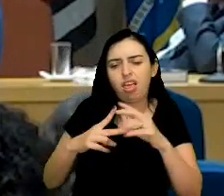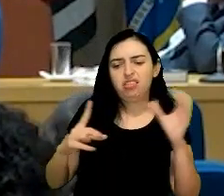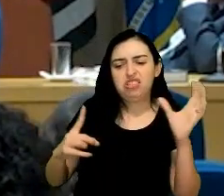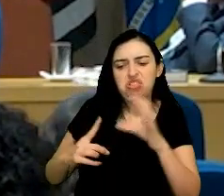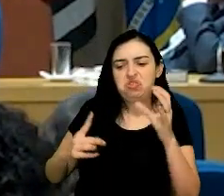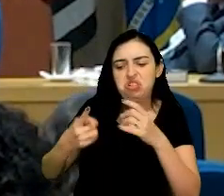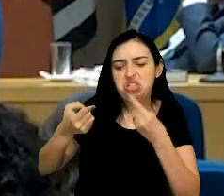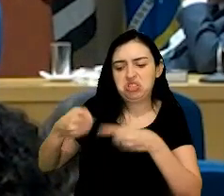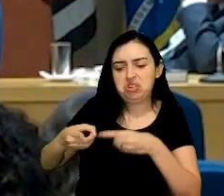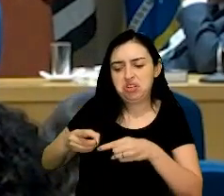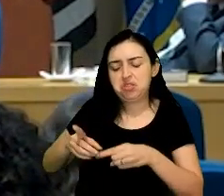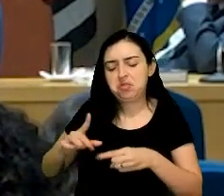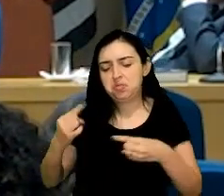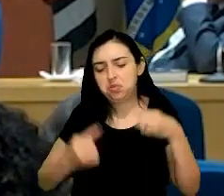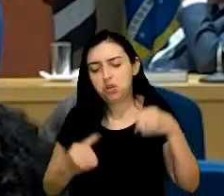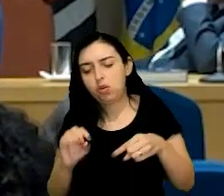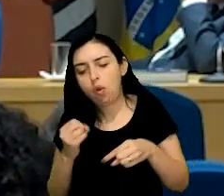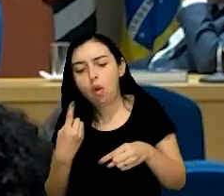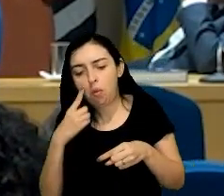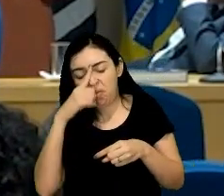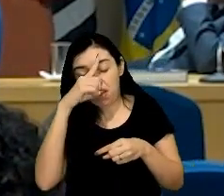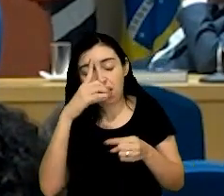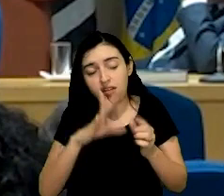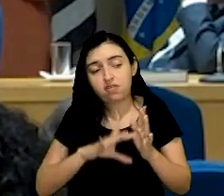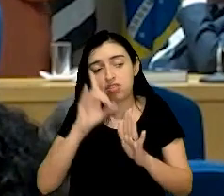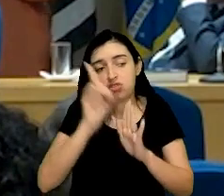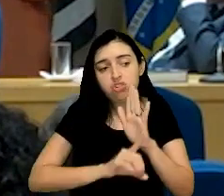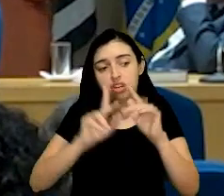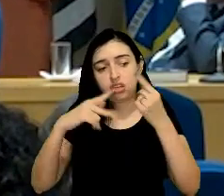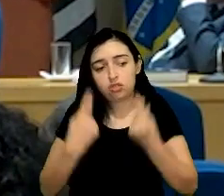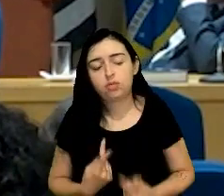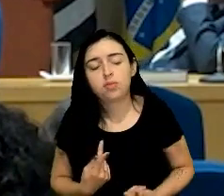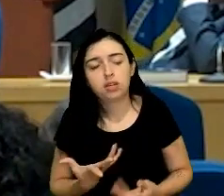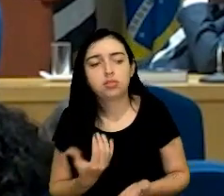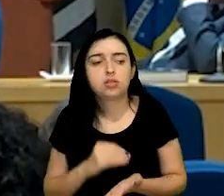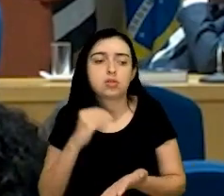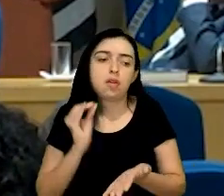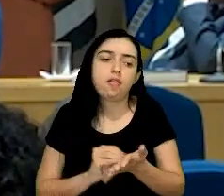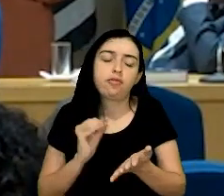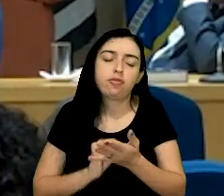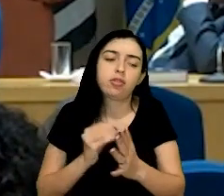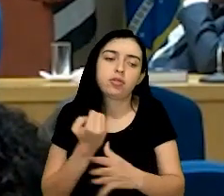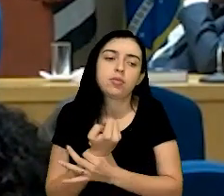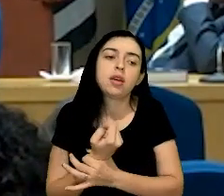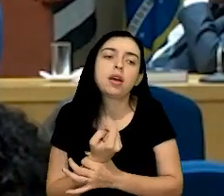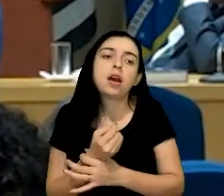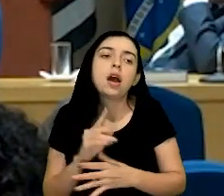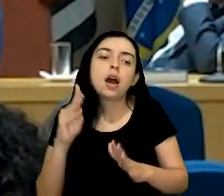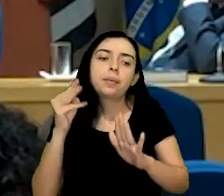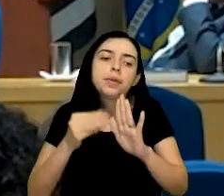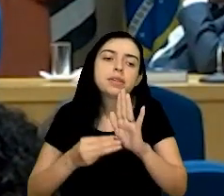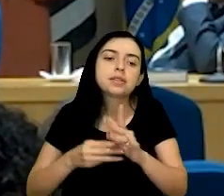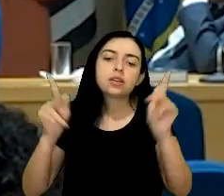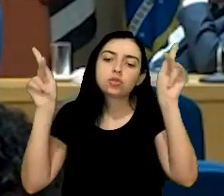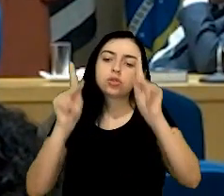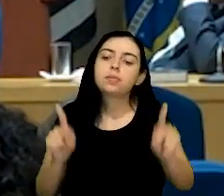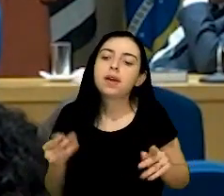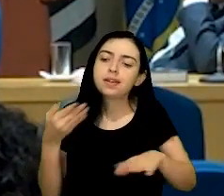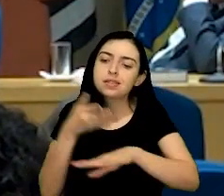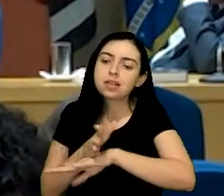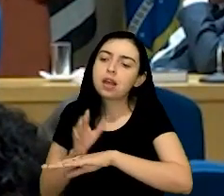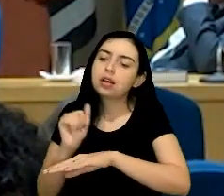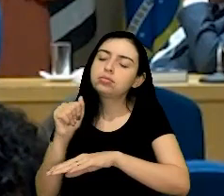ou grave violações de direitos humanos, sendo que a missão de paz brasileira estava no Haiti? Então,